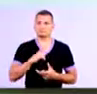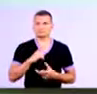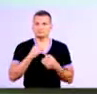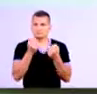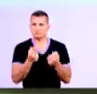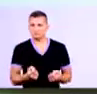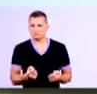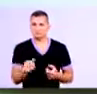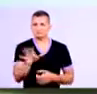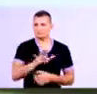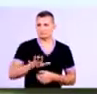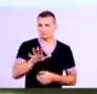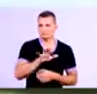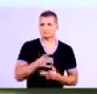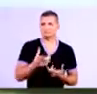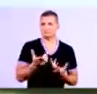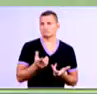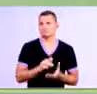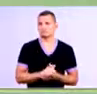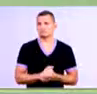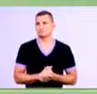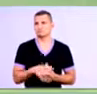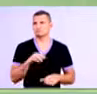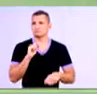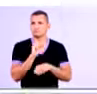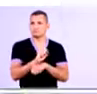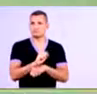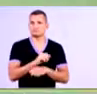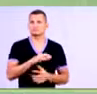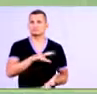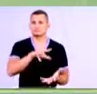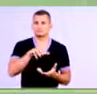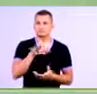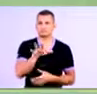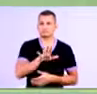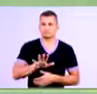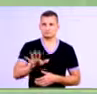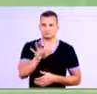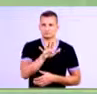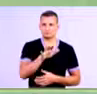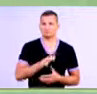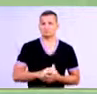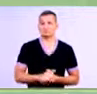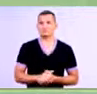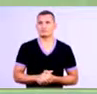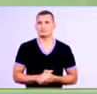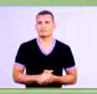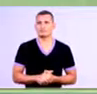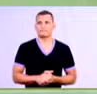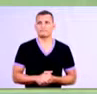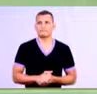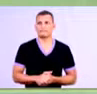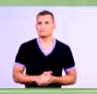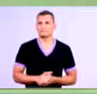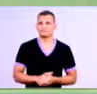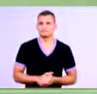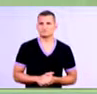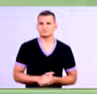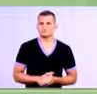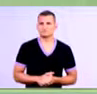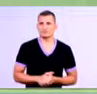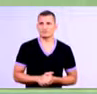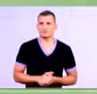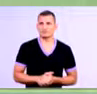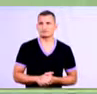muito carregado, acho que foi descontinuado, aqueles mundos virtuais. Mas vamos continuar aqui.